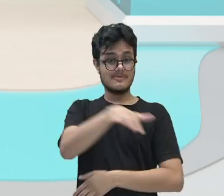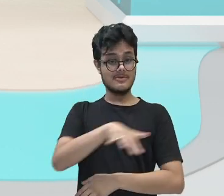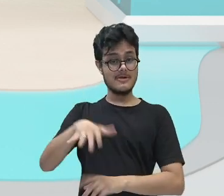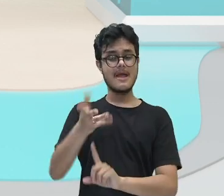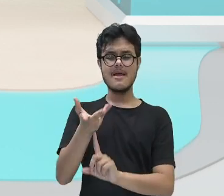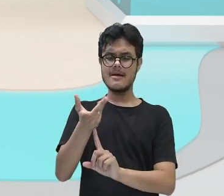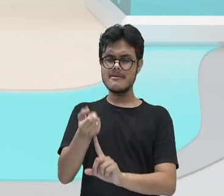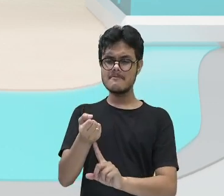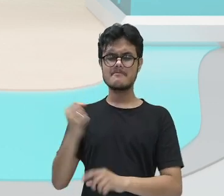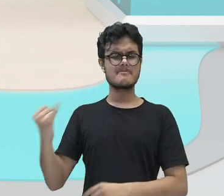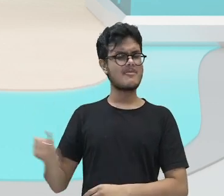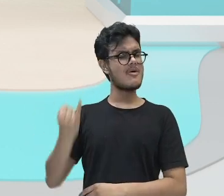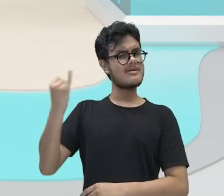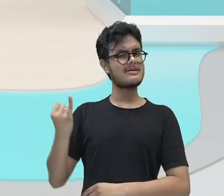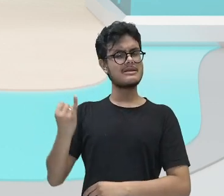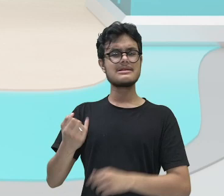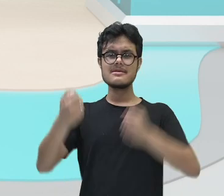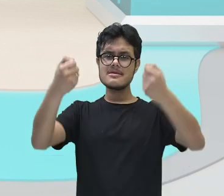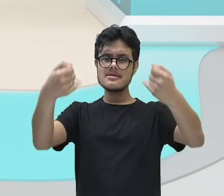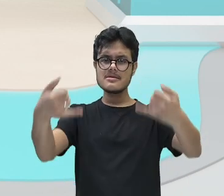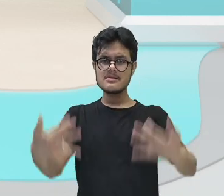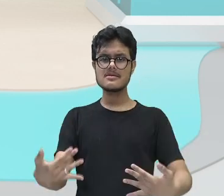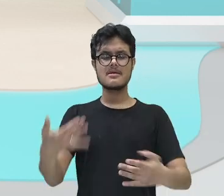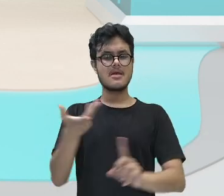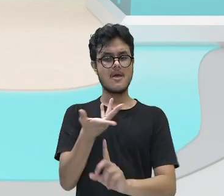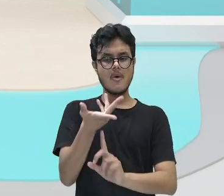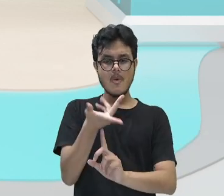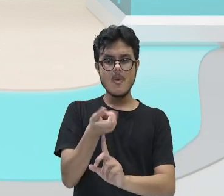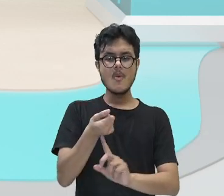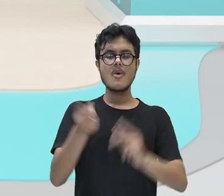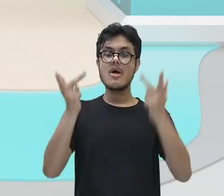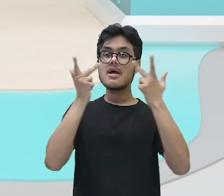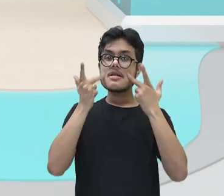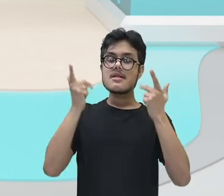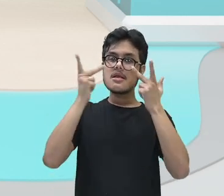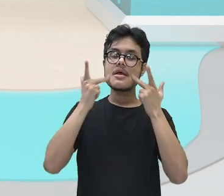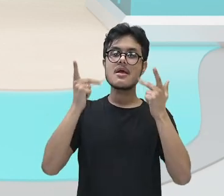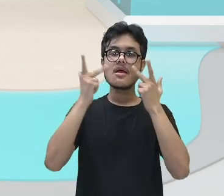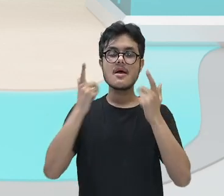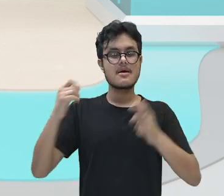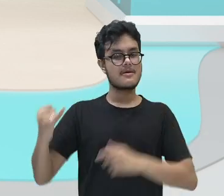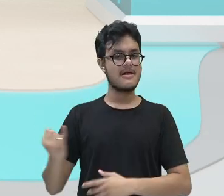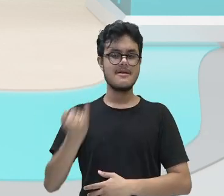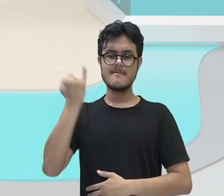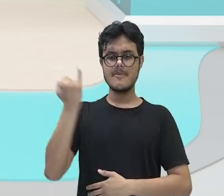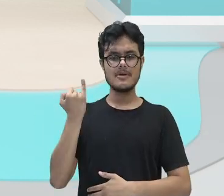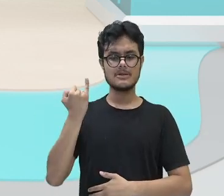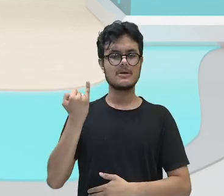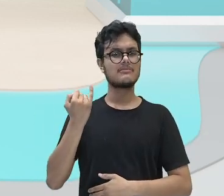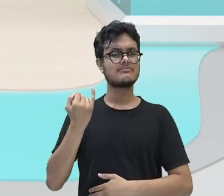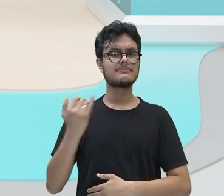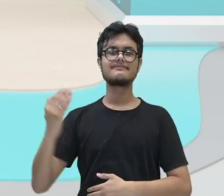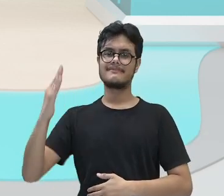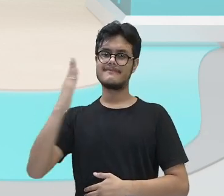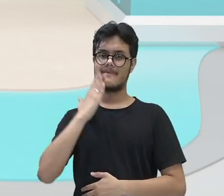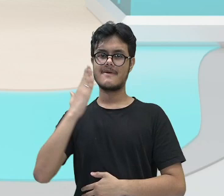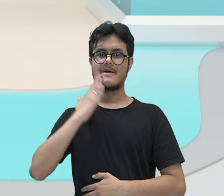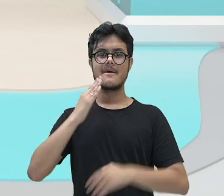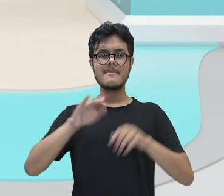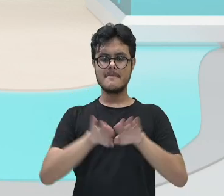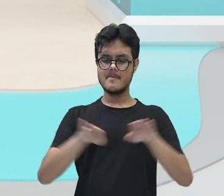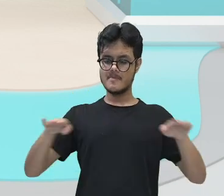muita representatividade dentro do mundo da arte. E quando eu falo do teatro, eu tenho alguns itens que